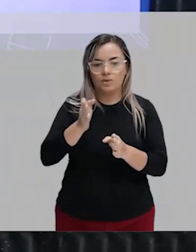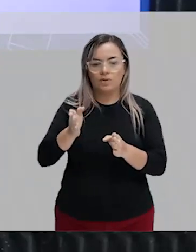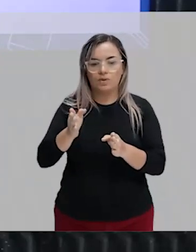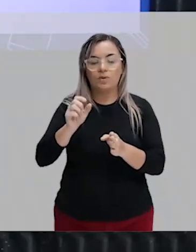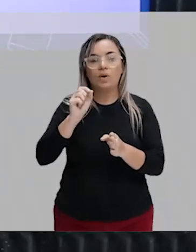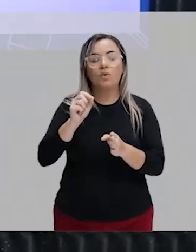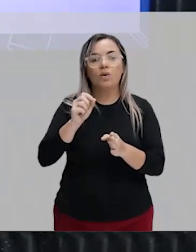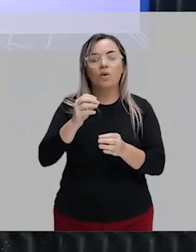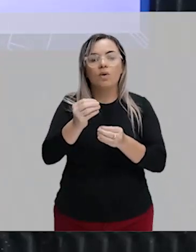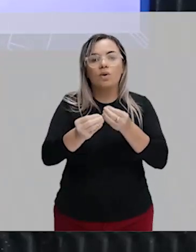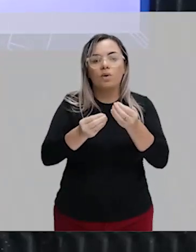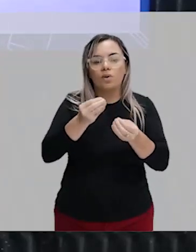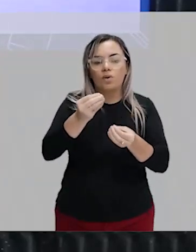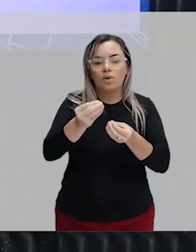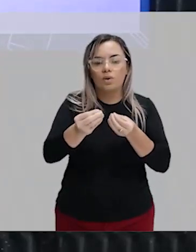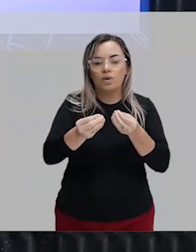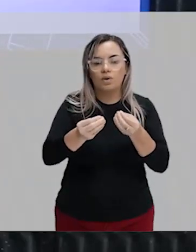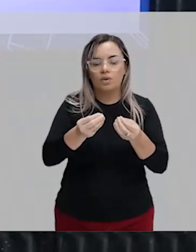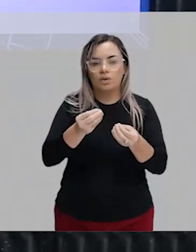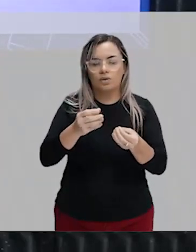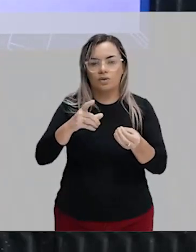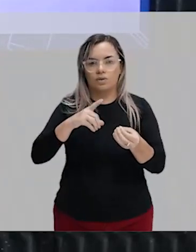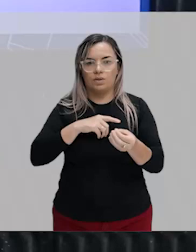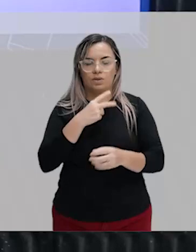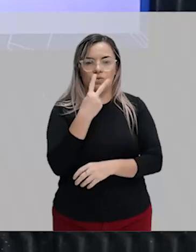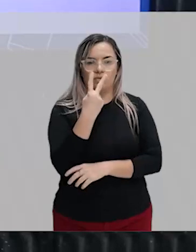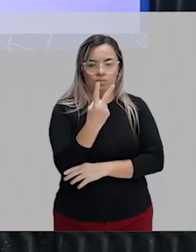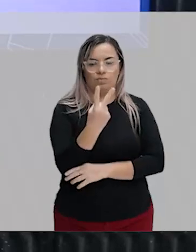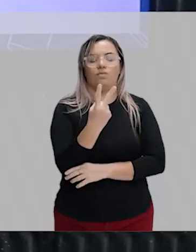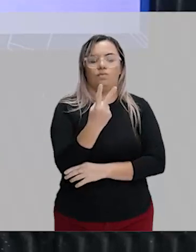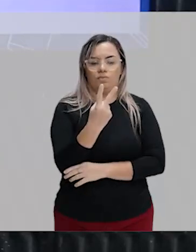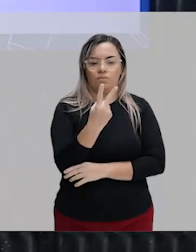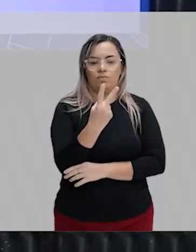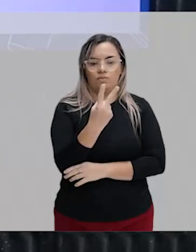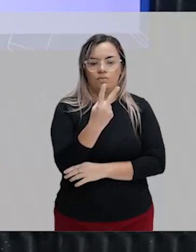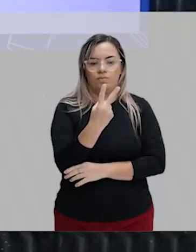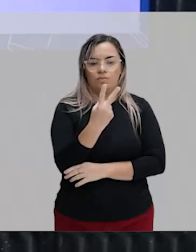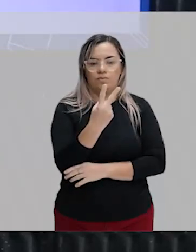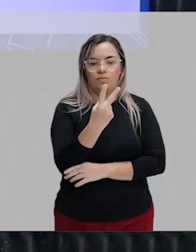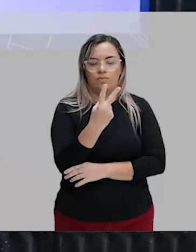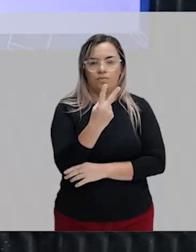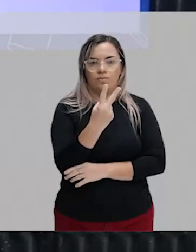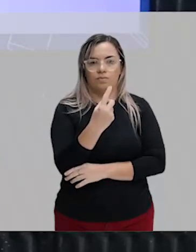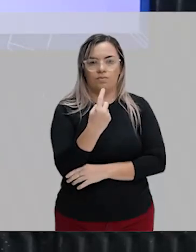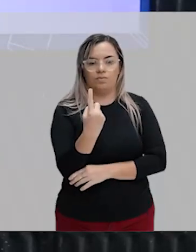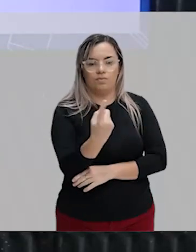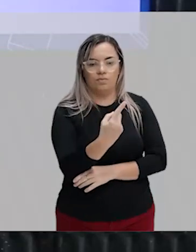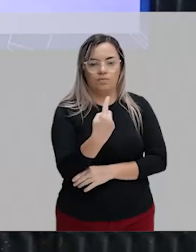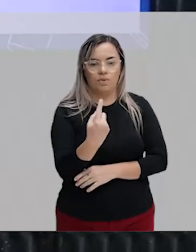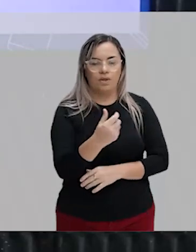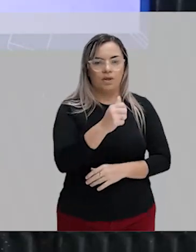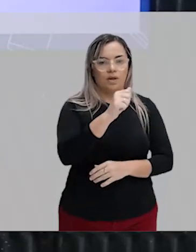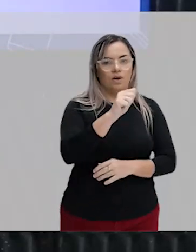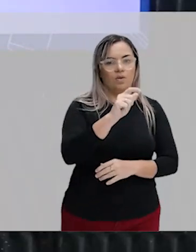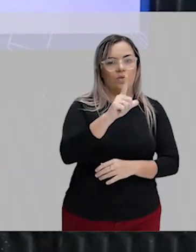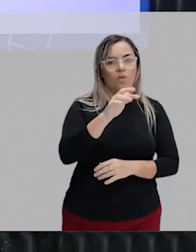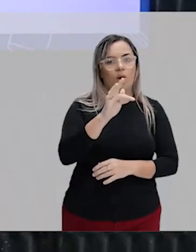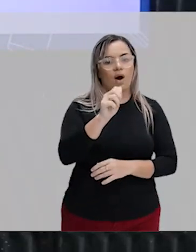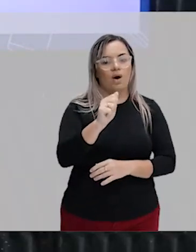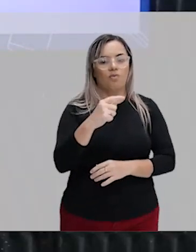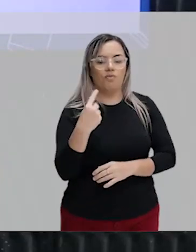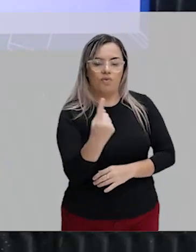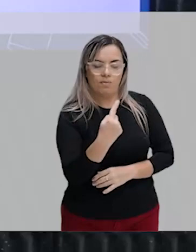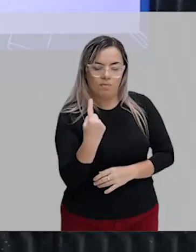estrutura bidimensional ela pode assumir duas formas. A forma de uma hélice ou